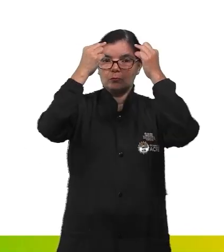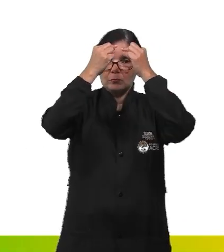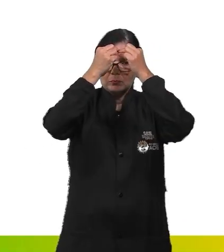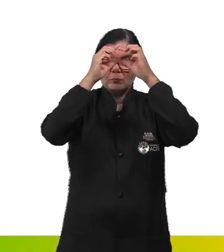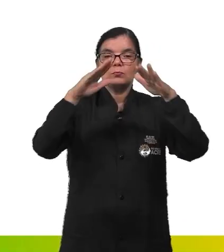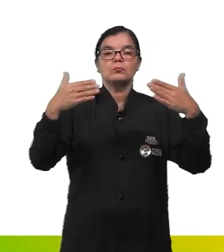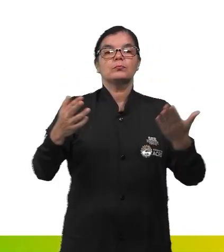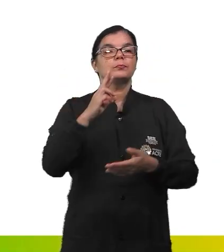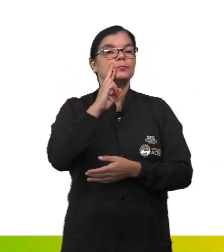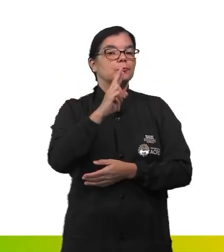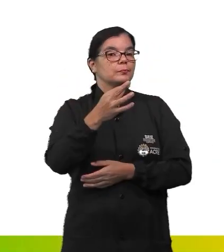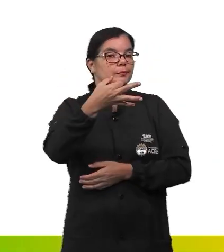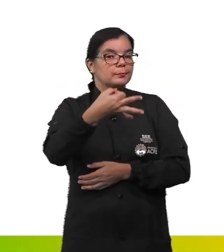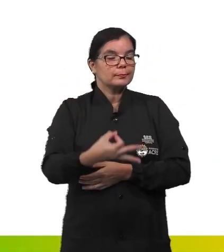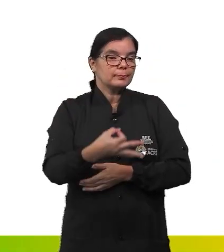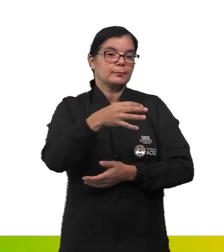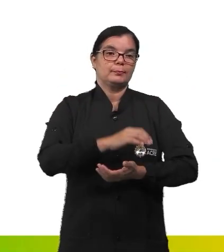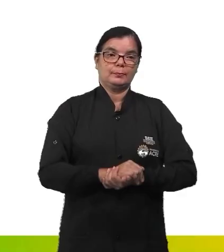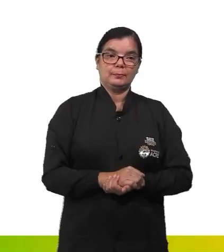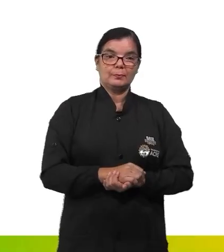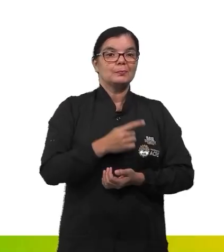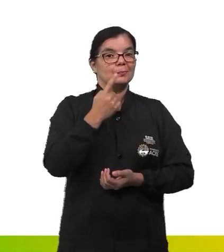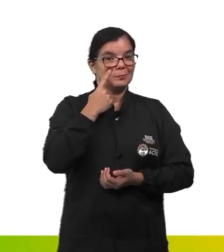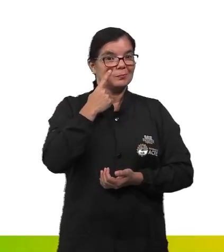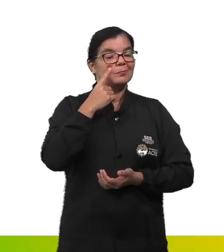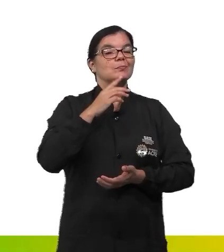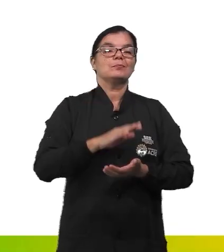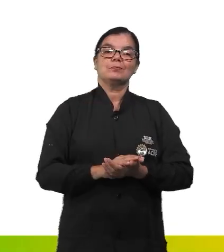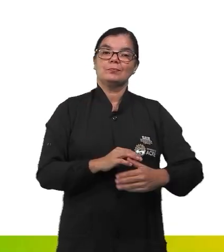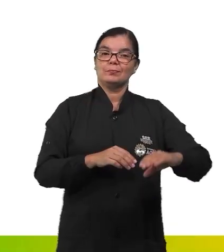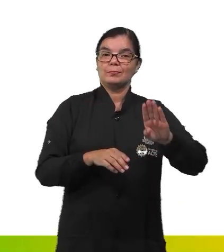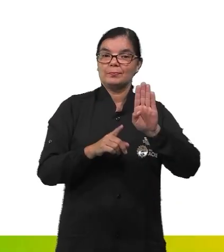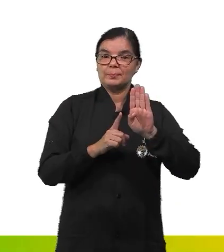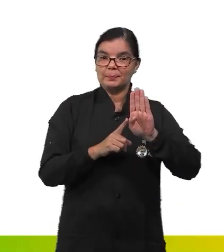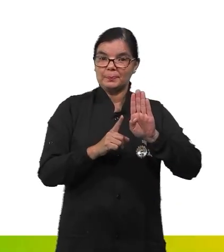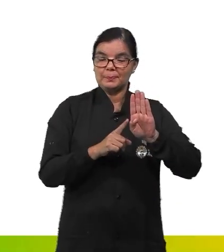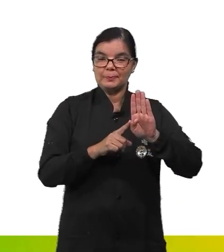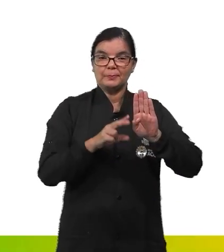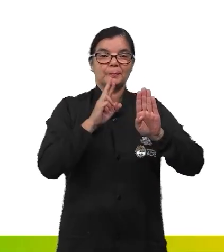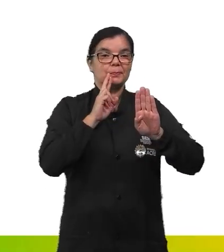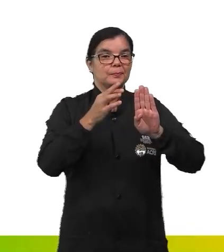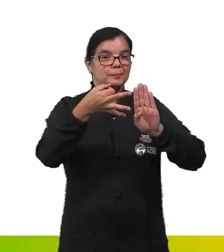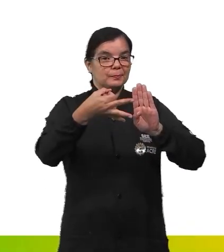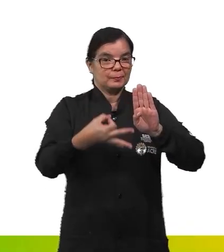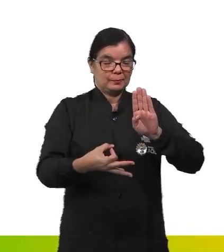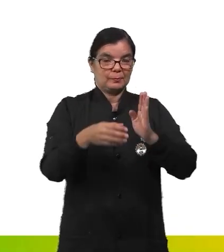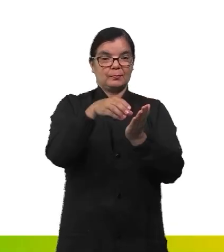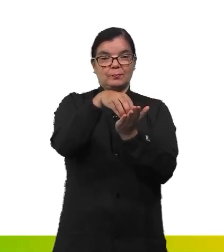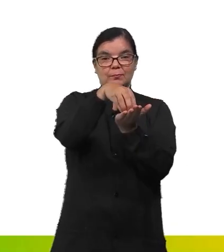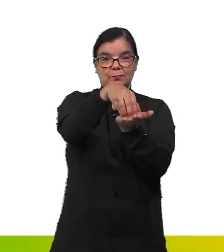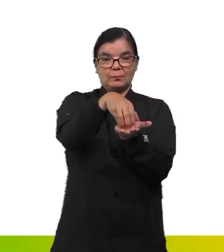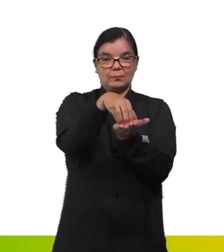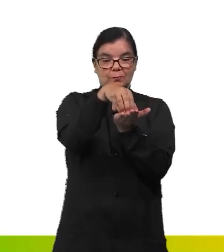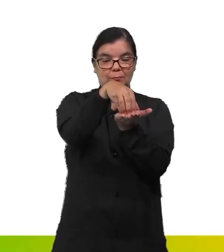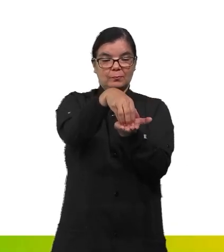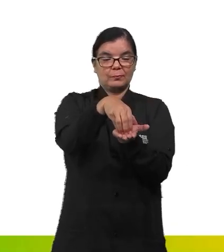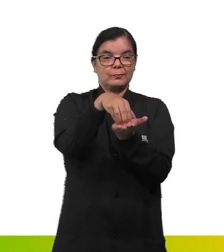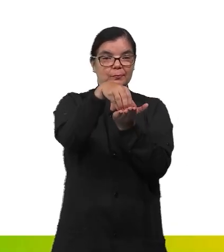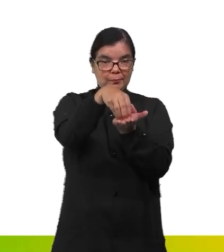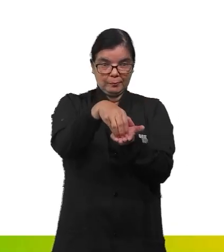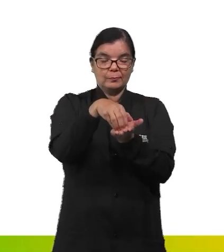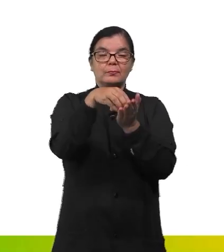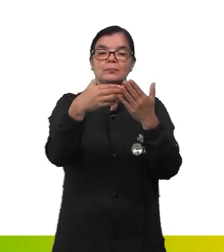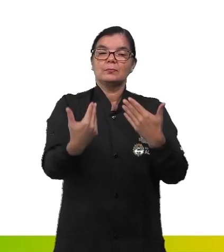é a alternativa correta, pessoal? Já deu para eliminar algumas e marcar a letra B, a caravela, que era uma